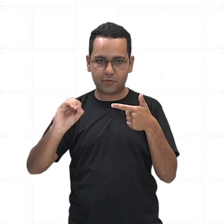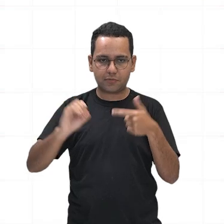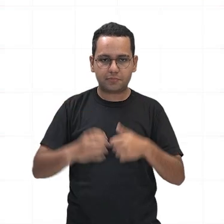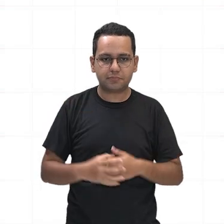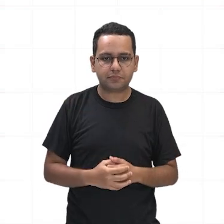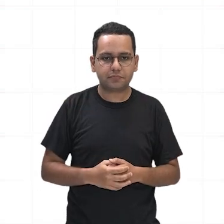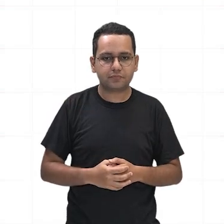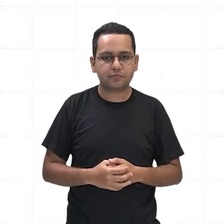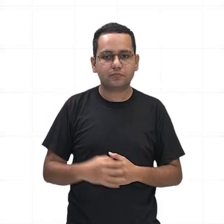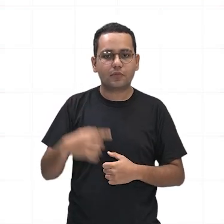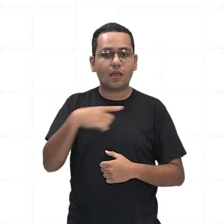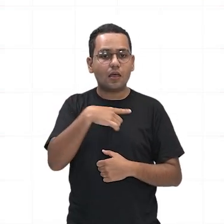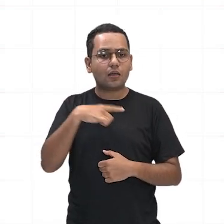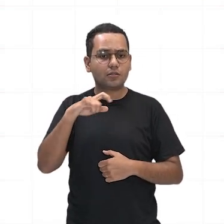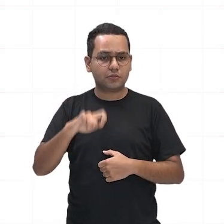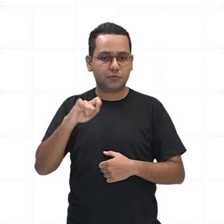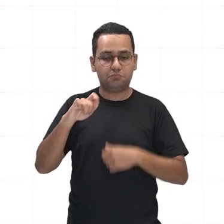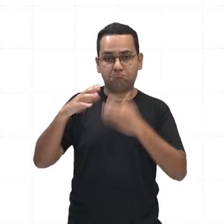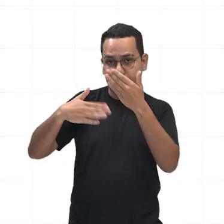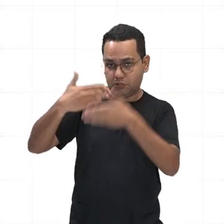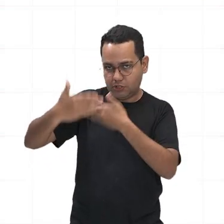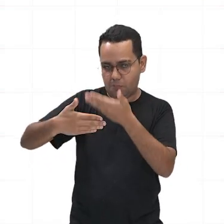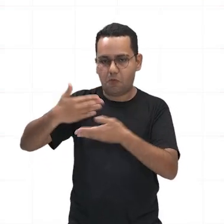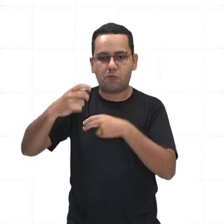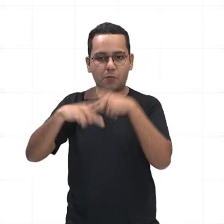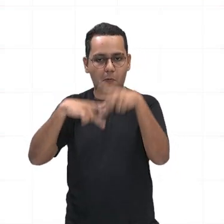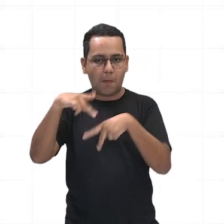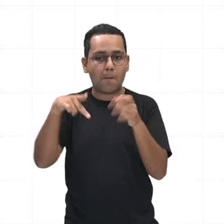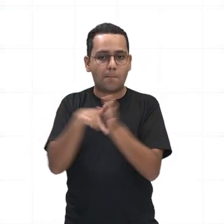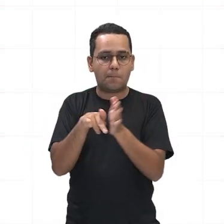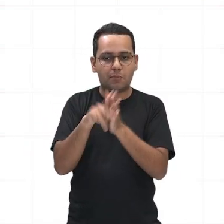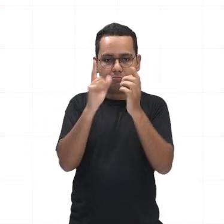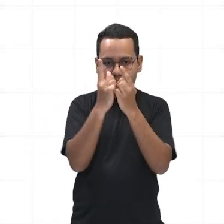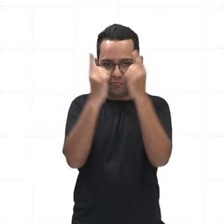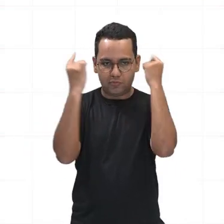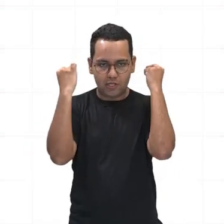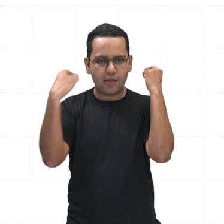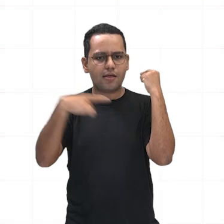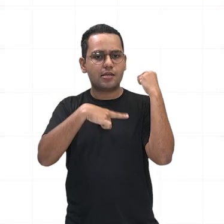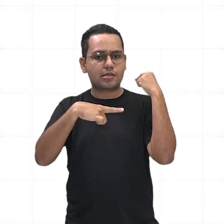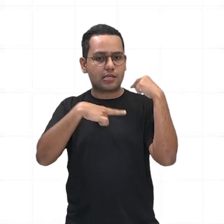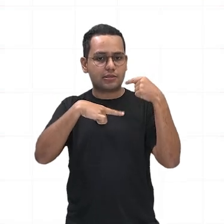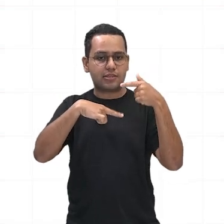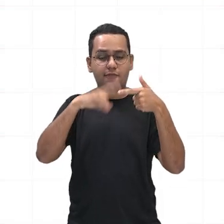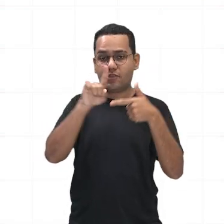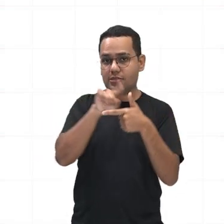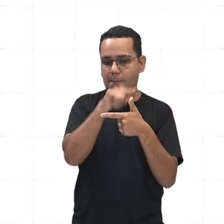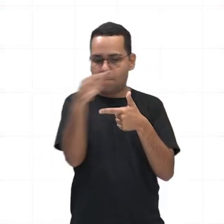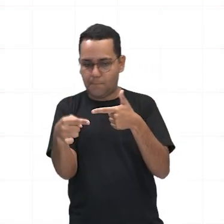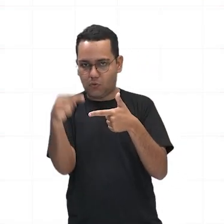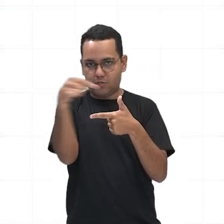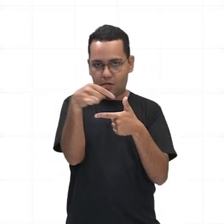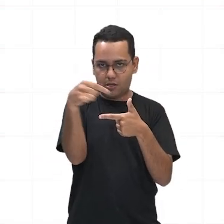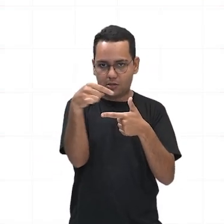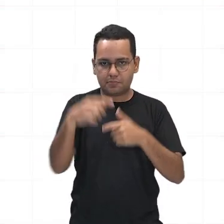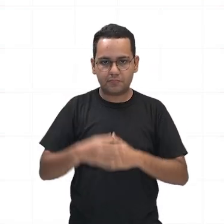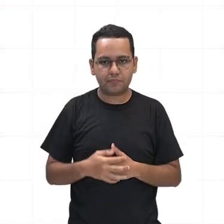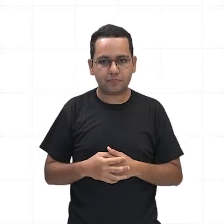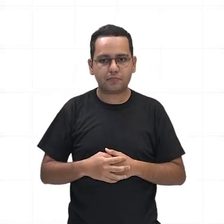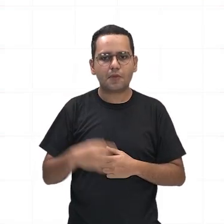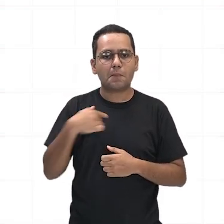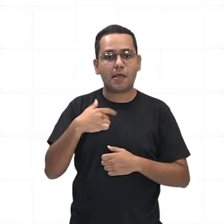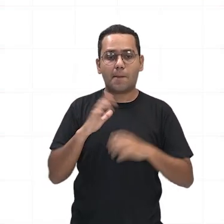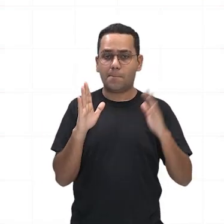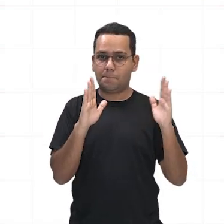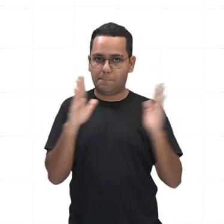corresponde ao segundo período de desenvolvimento da civilização grega, que ocorreu após o período, então, pré-homérico, entre os anos